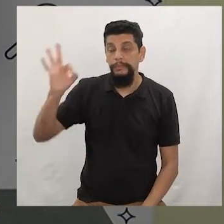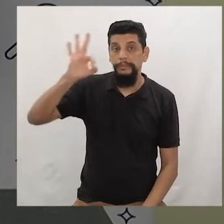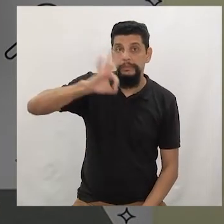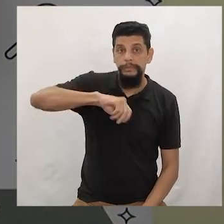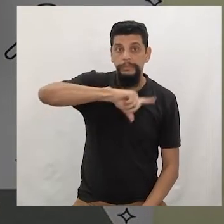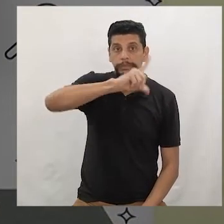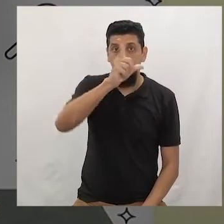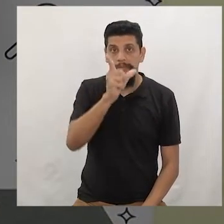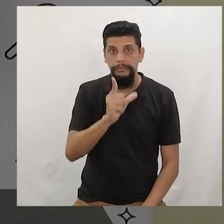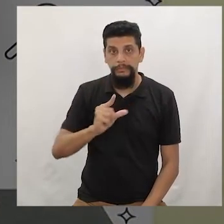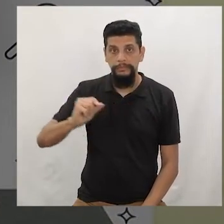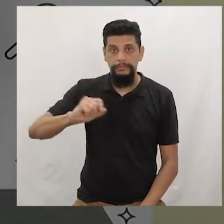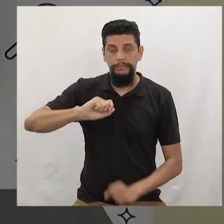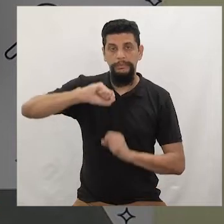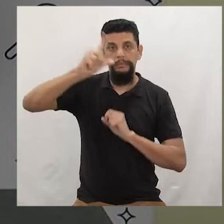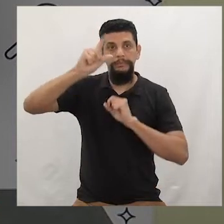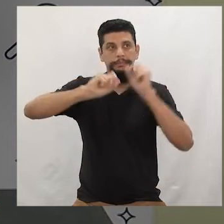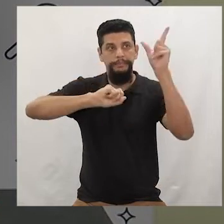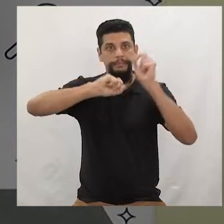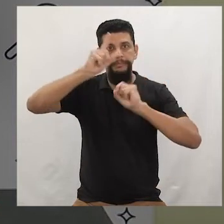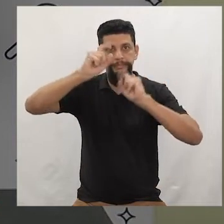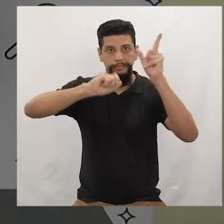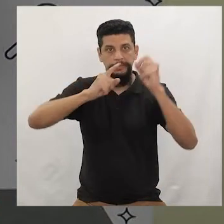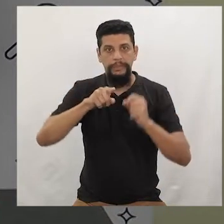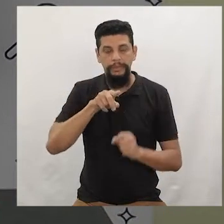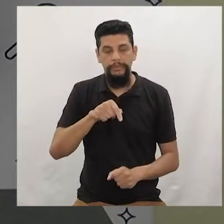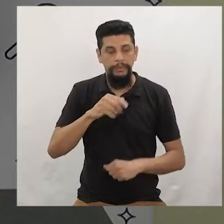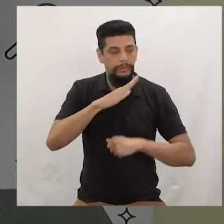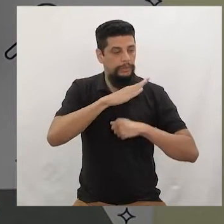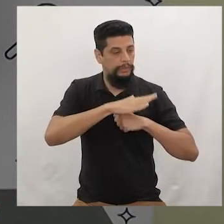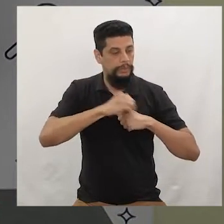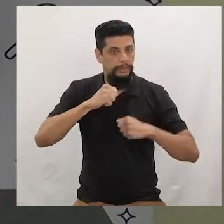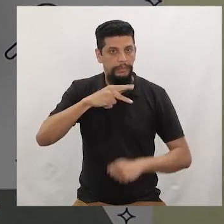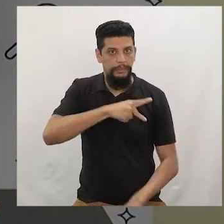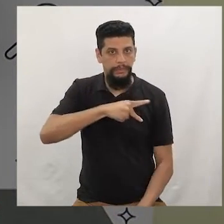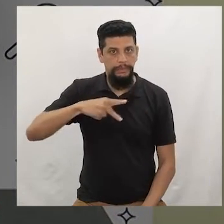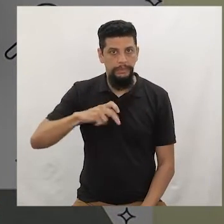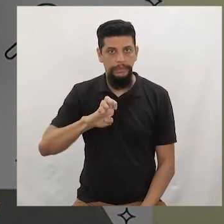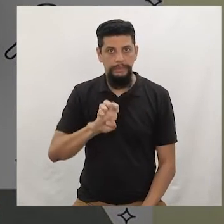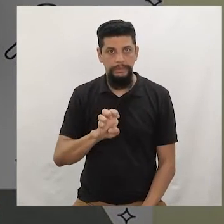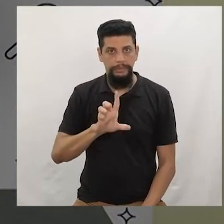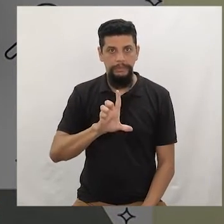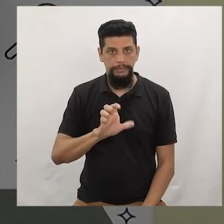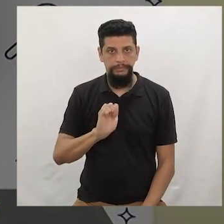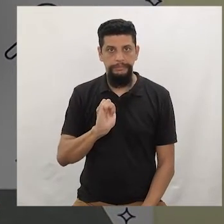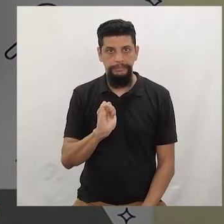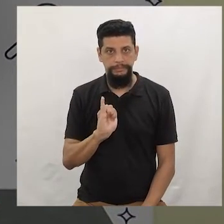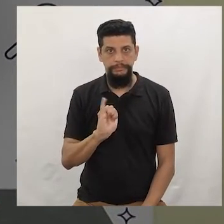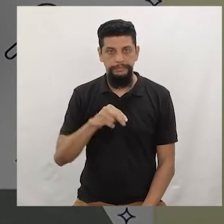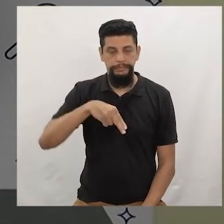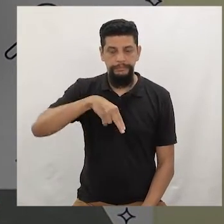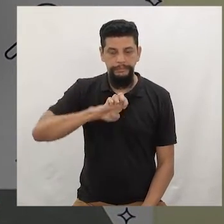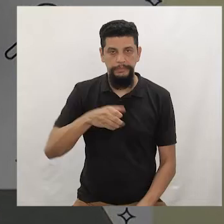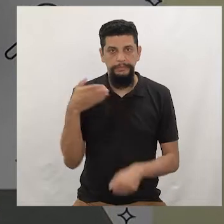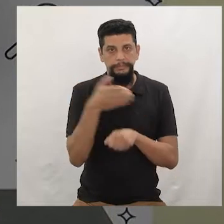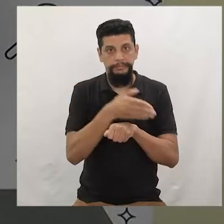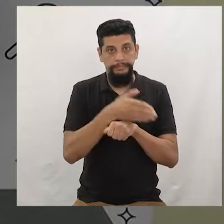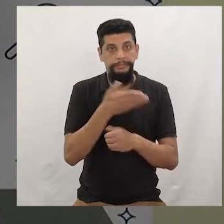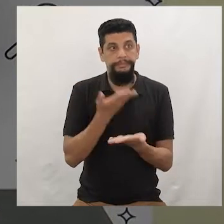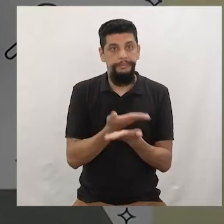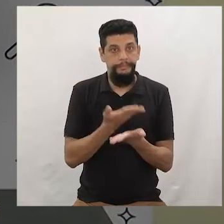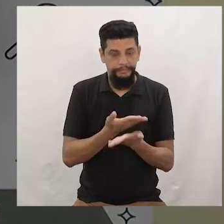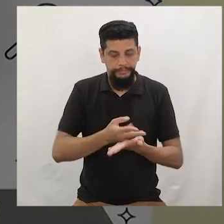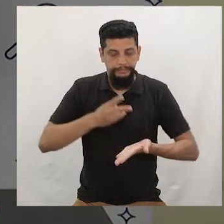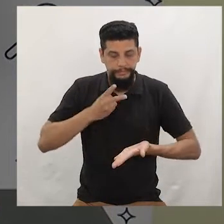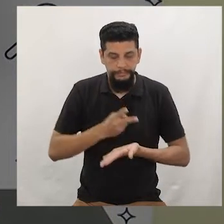o sol, a lua, a estrela, eu vou chamar a professora Elaine para participar da nossa